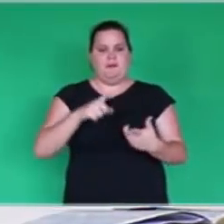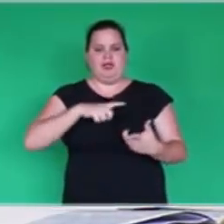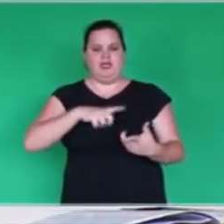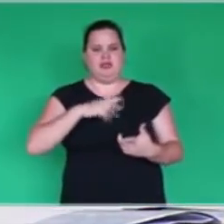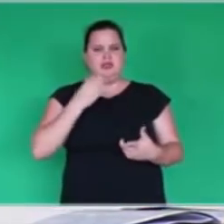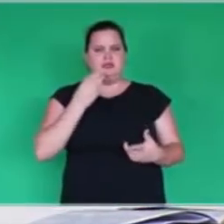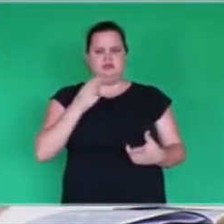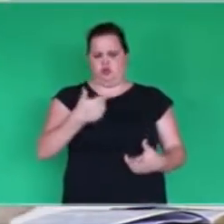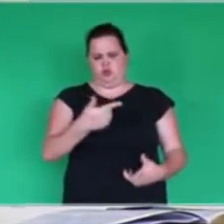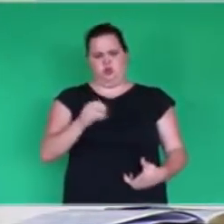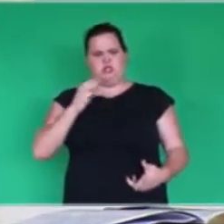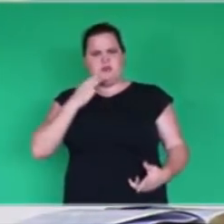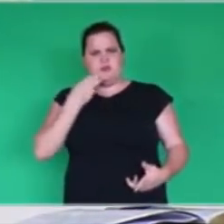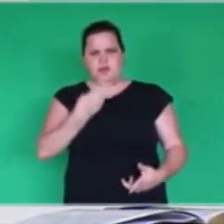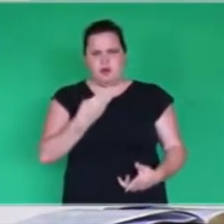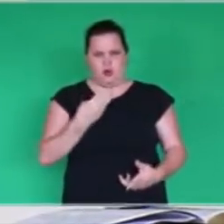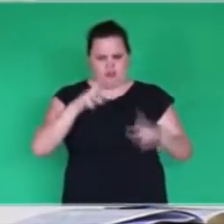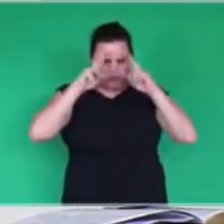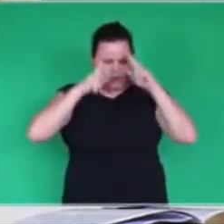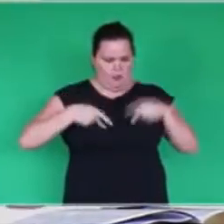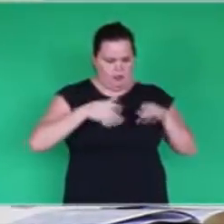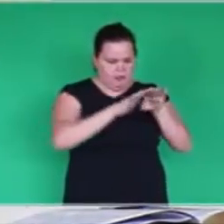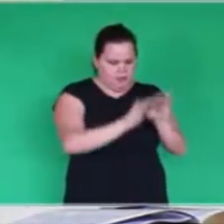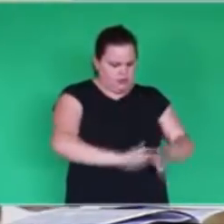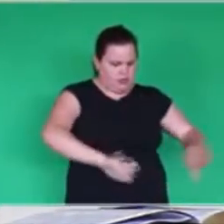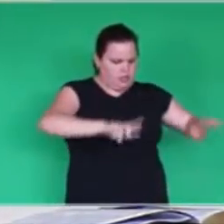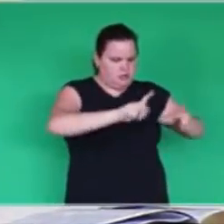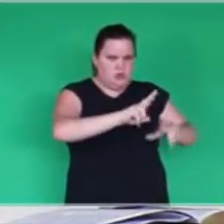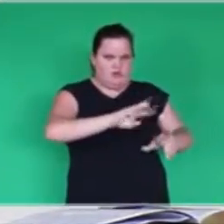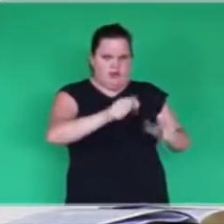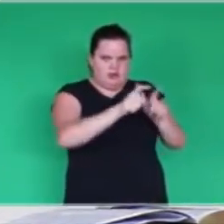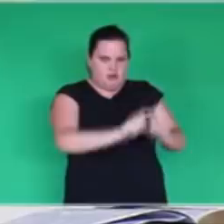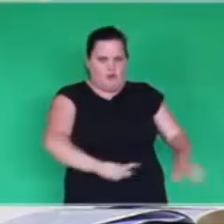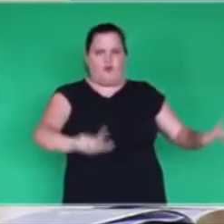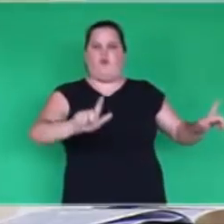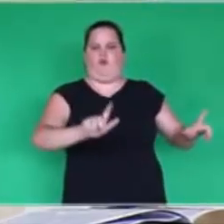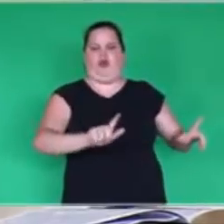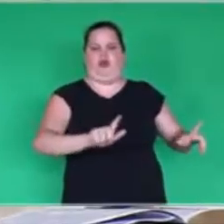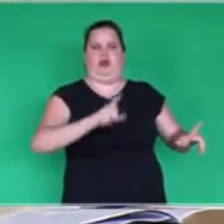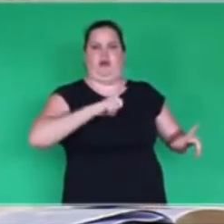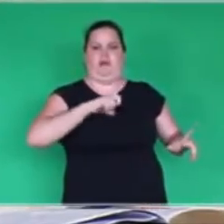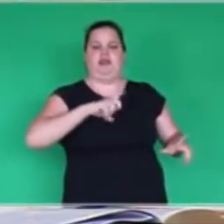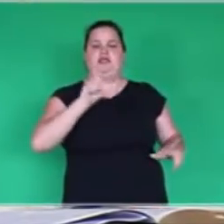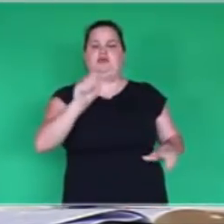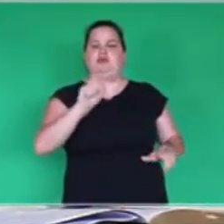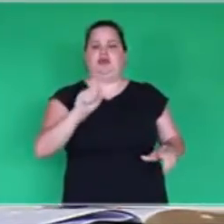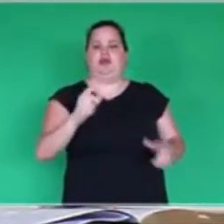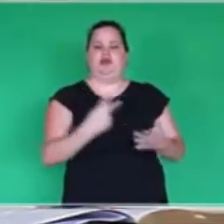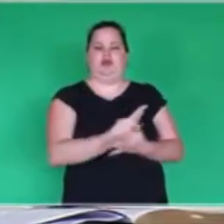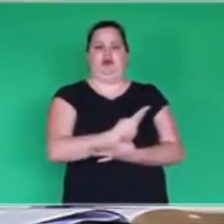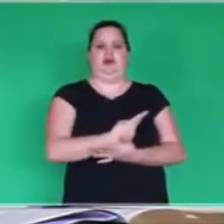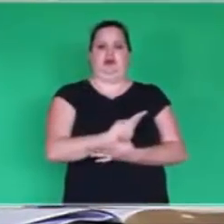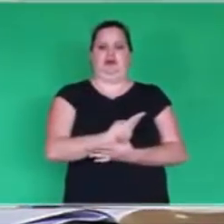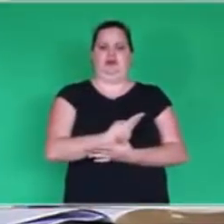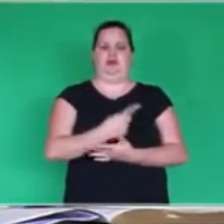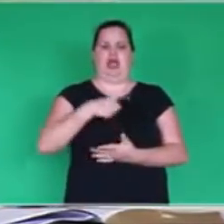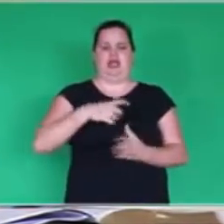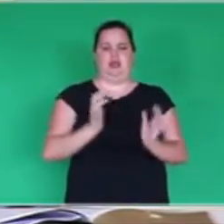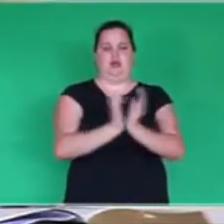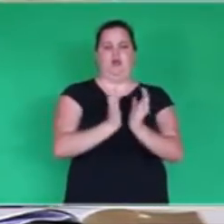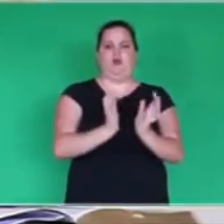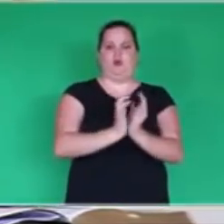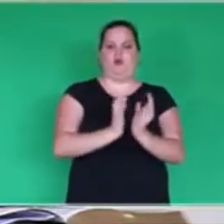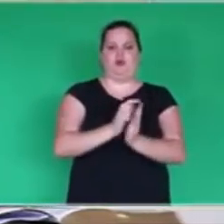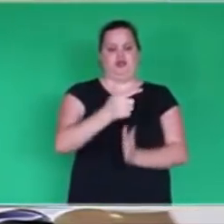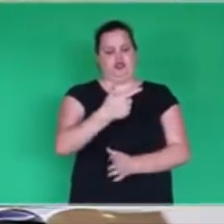milhões de homens no vale ali de Jezreel. Mas eles terão um grupo disponível de